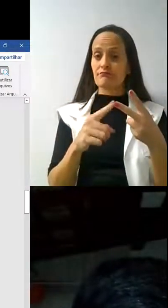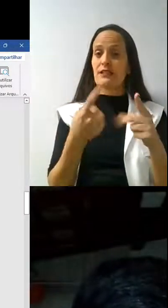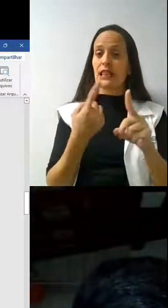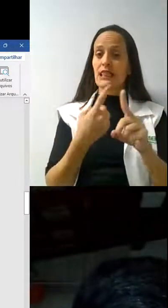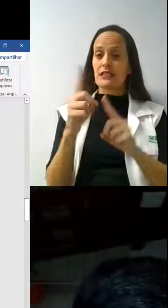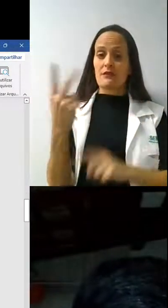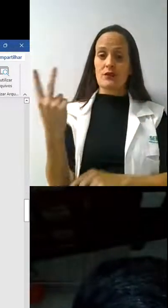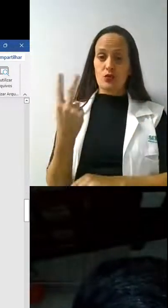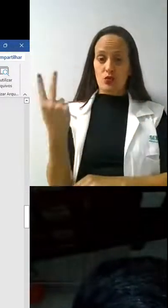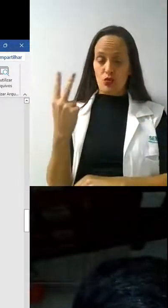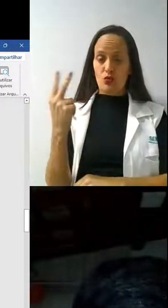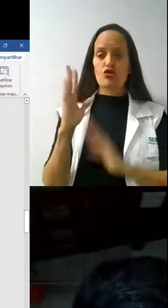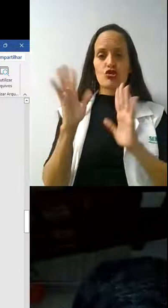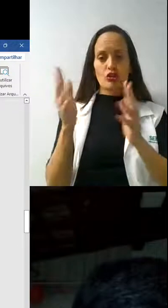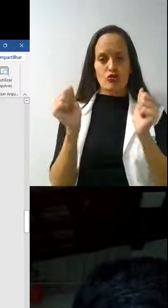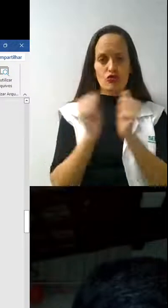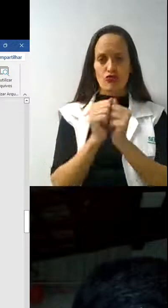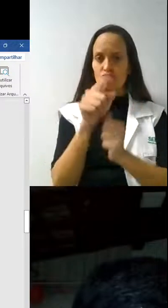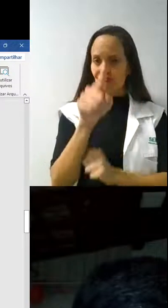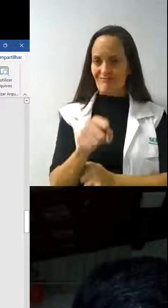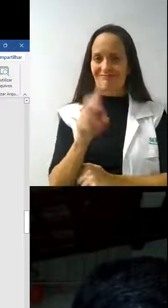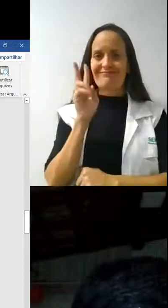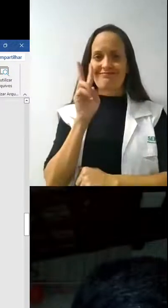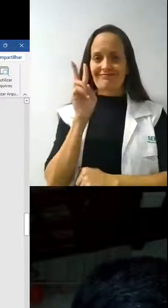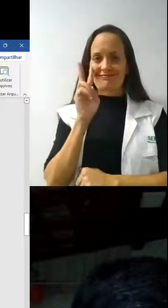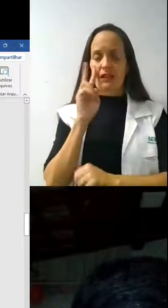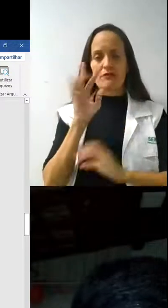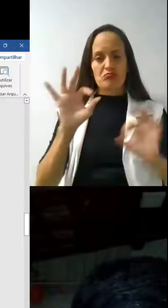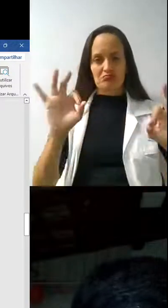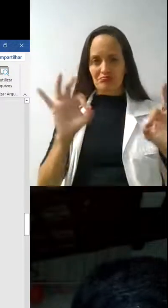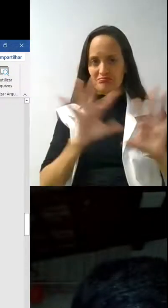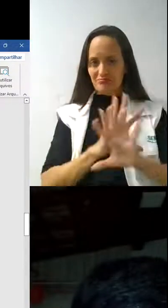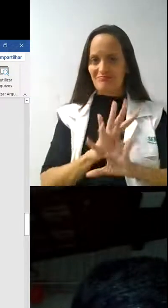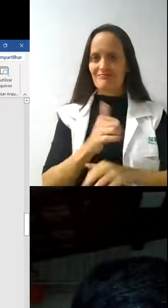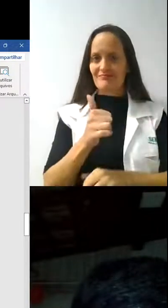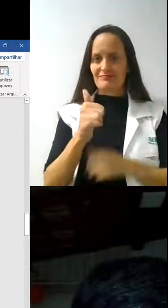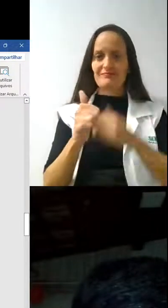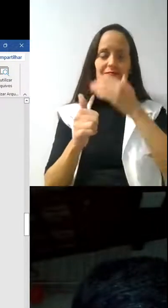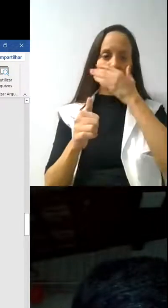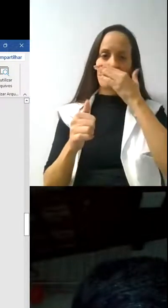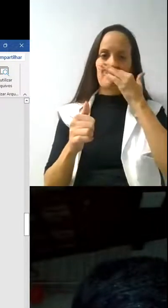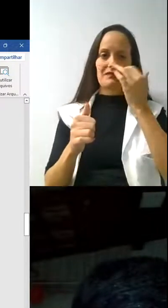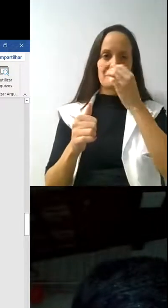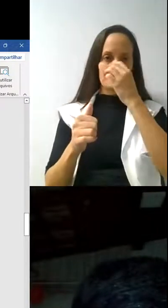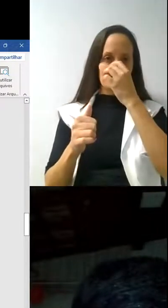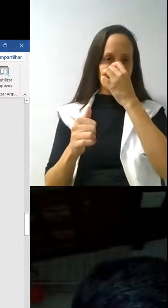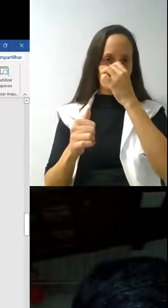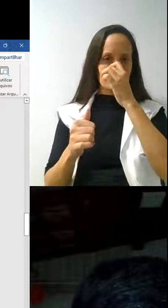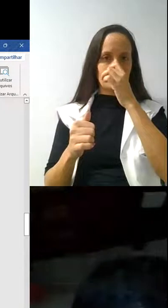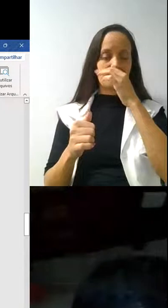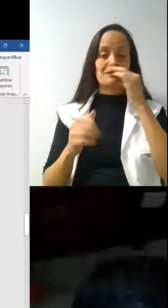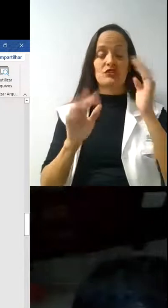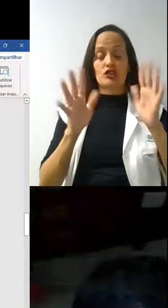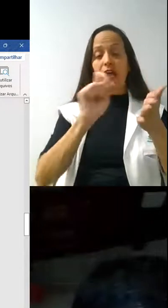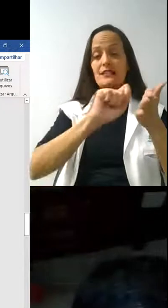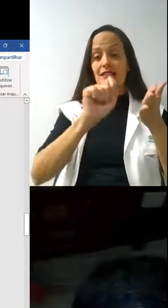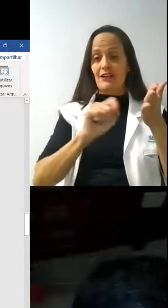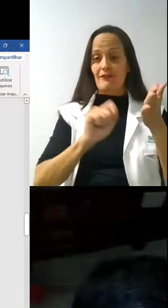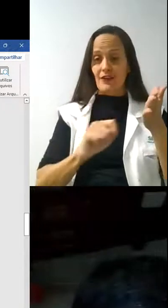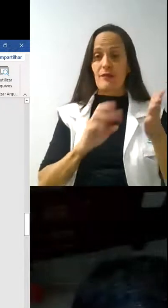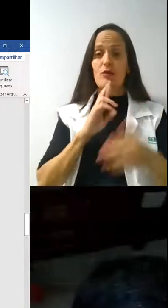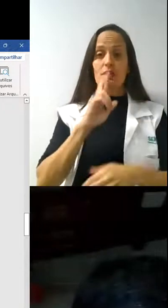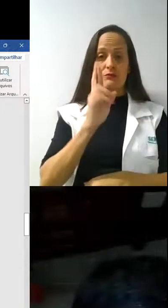junto, certo? Então, a gente já terminou, na verdade, né? Falamos aqui, escrevemos, determinamos quais as ferramentas usadas para